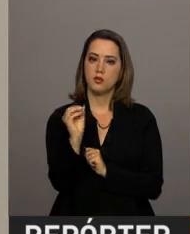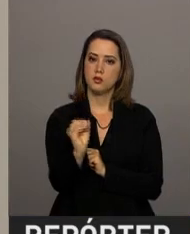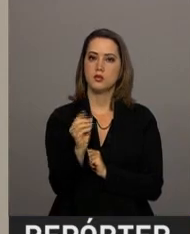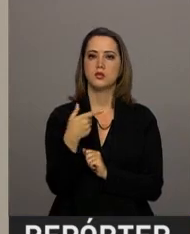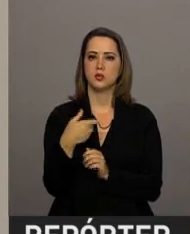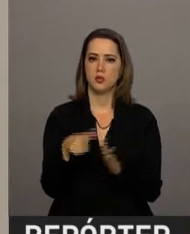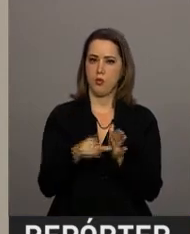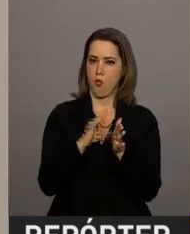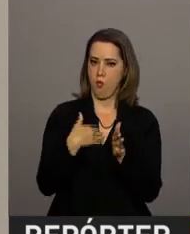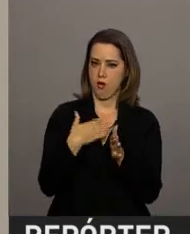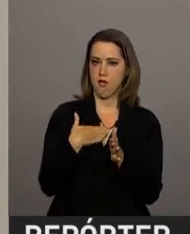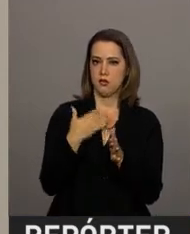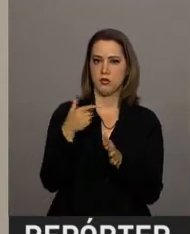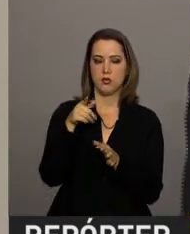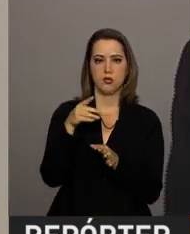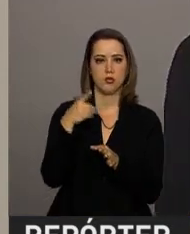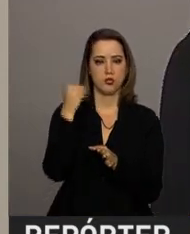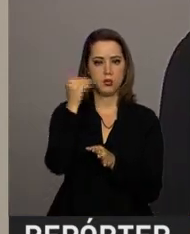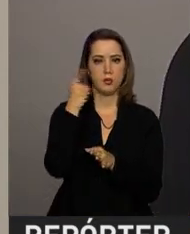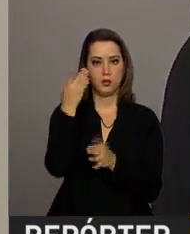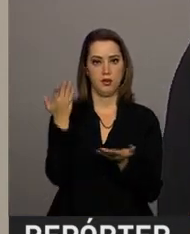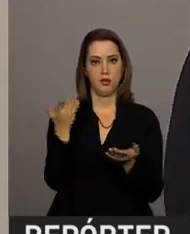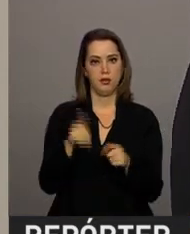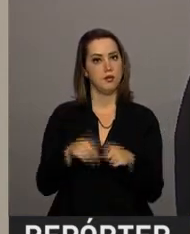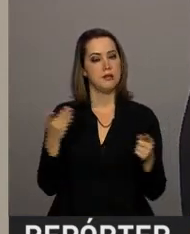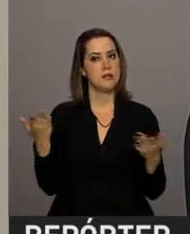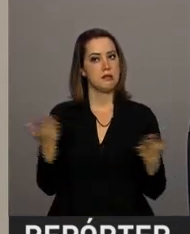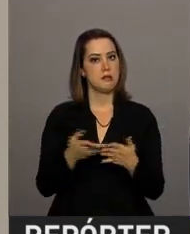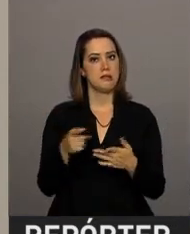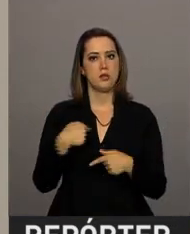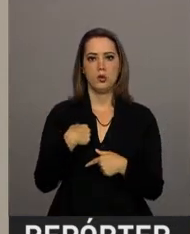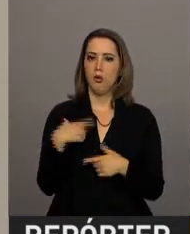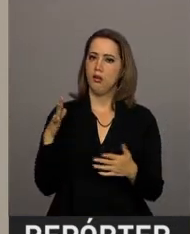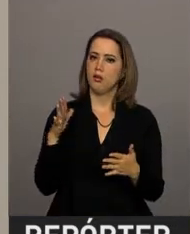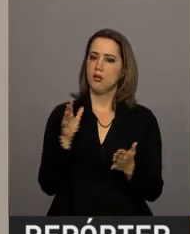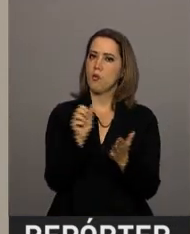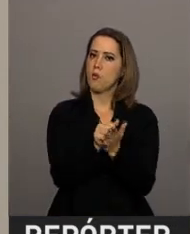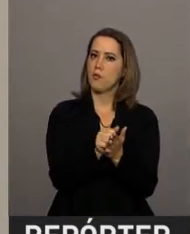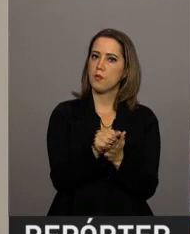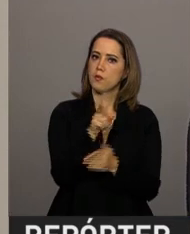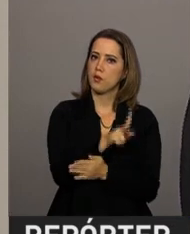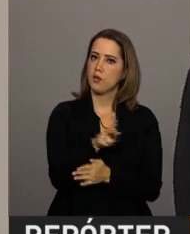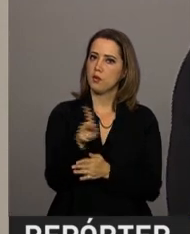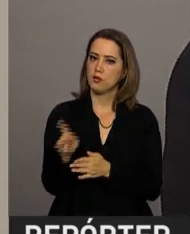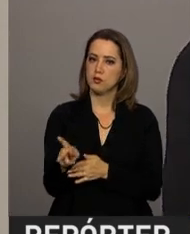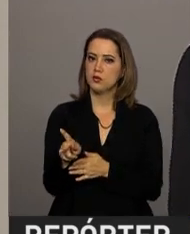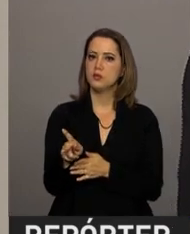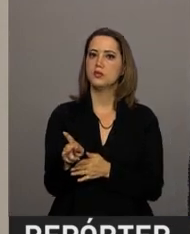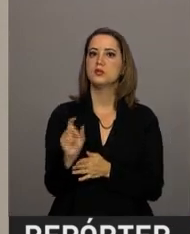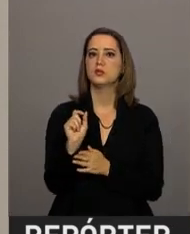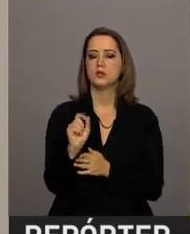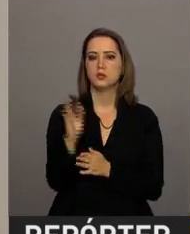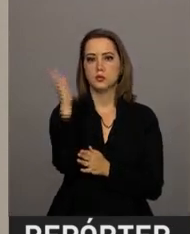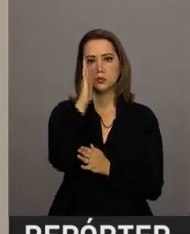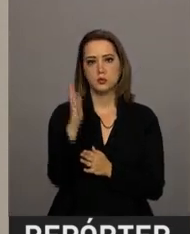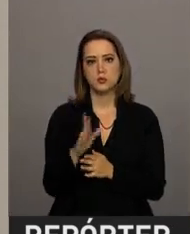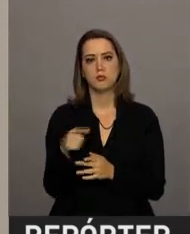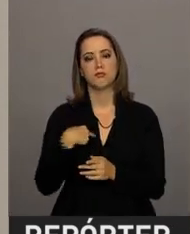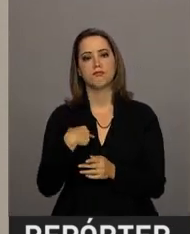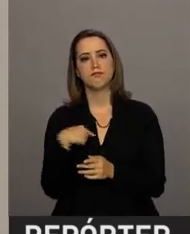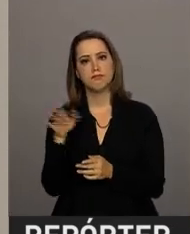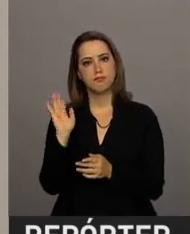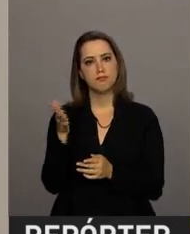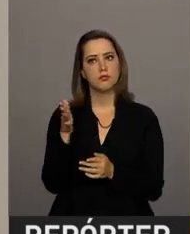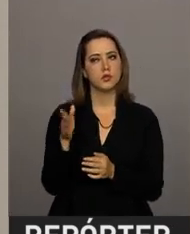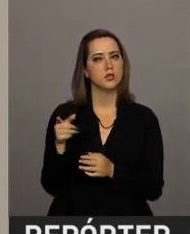Deputado então agora quando assumi a presidência da república interinamente e eu cuidei de